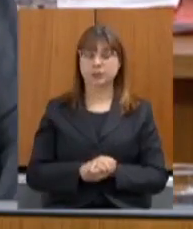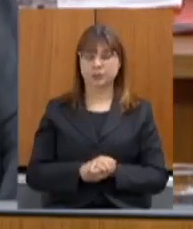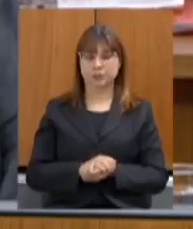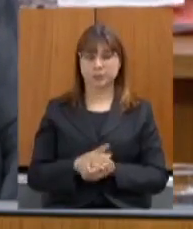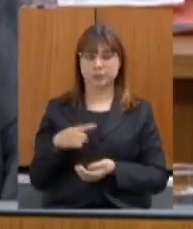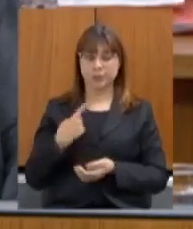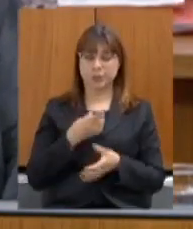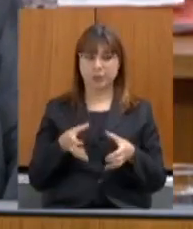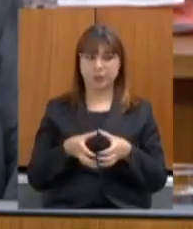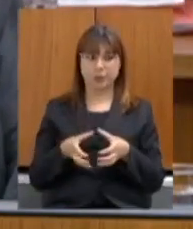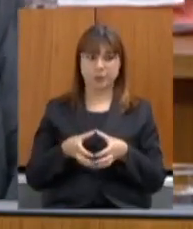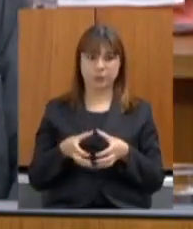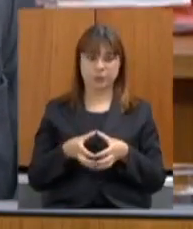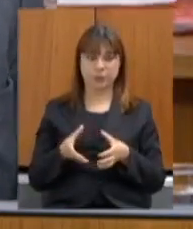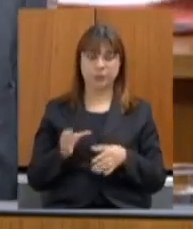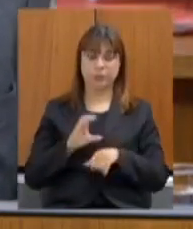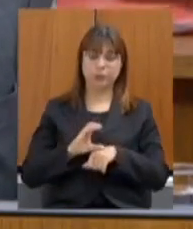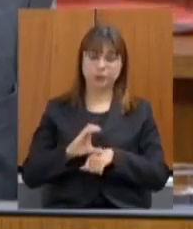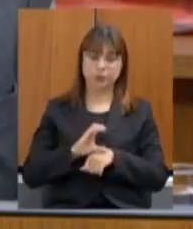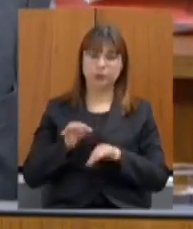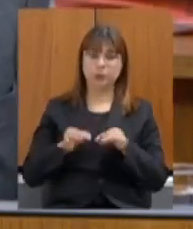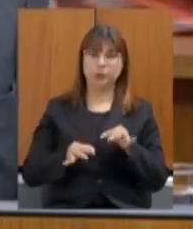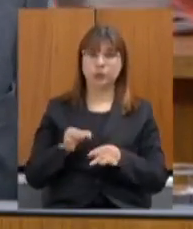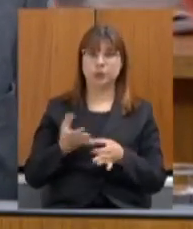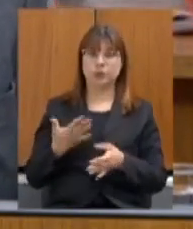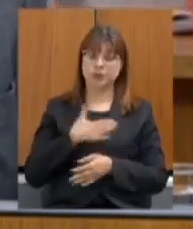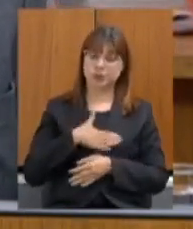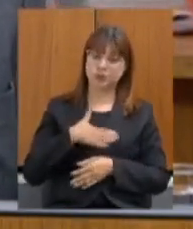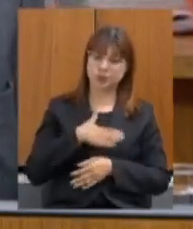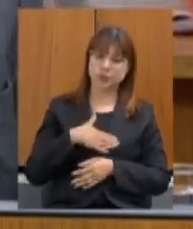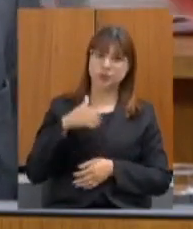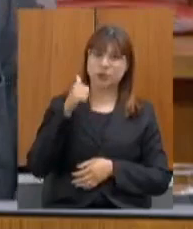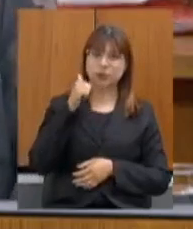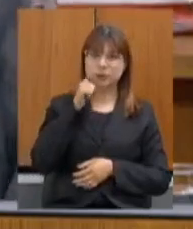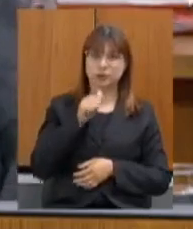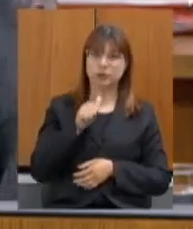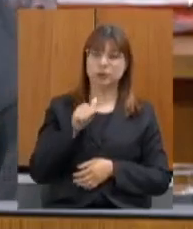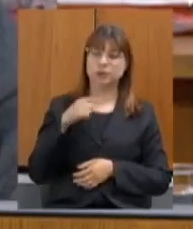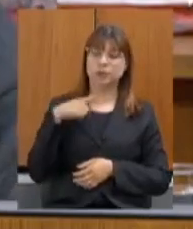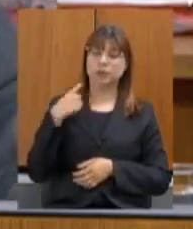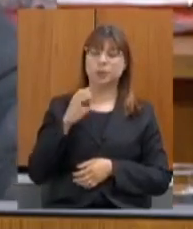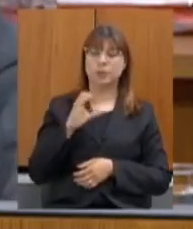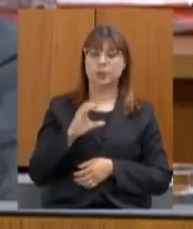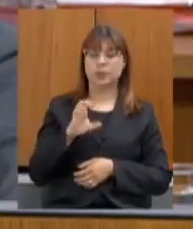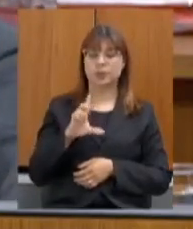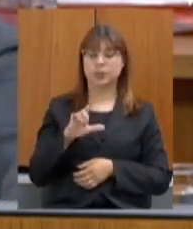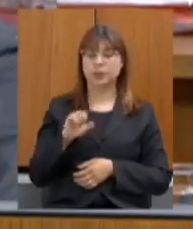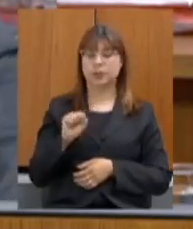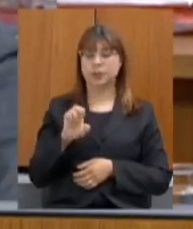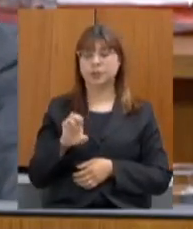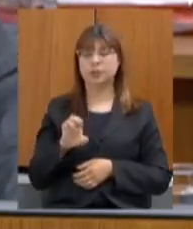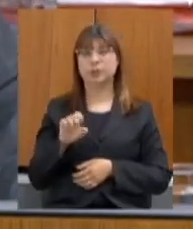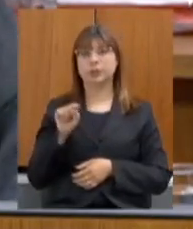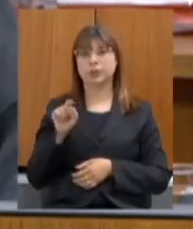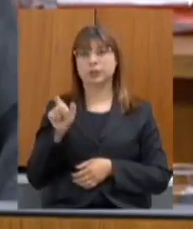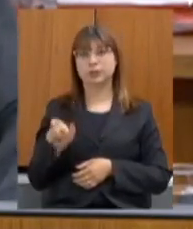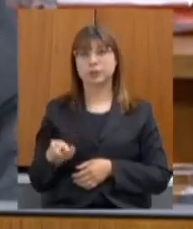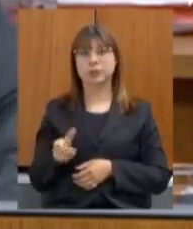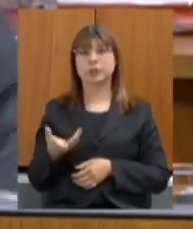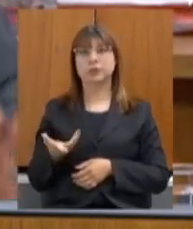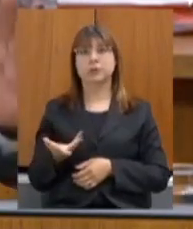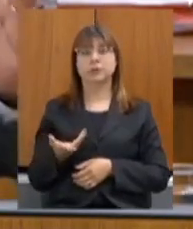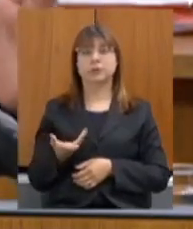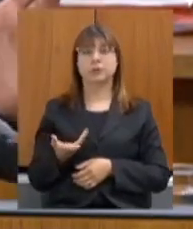nossa Comissão de Constituição e Justiça, veja que a minha querida deputada Celise, minha companheira, ela tem se procurado e tem se